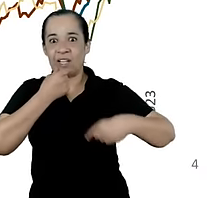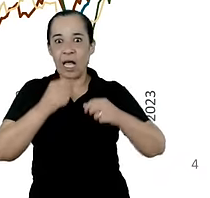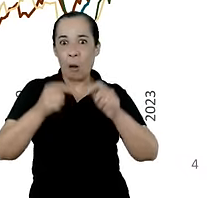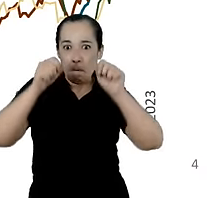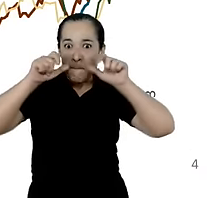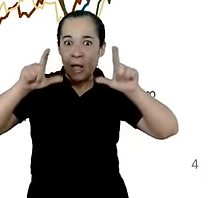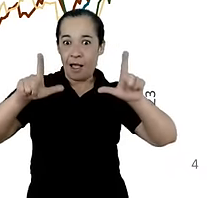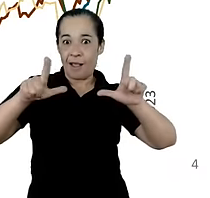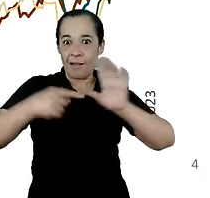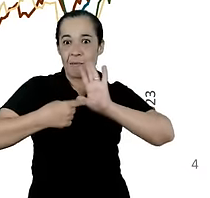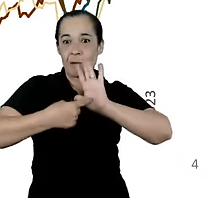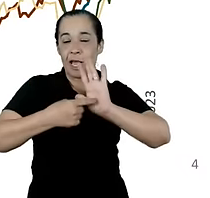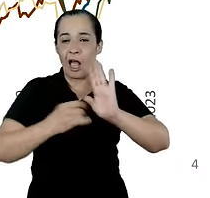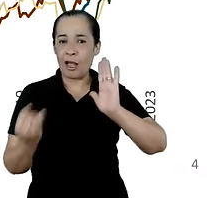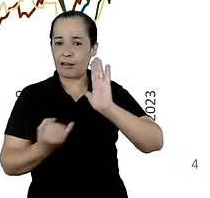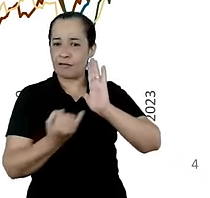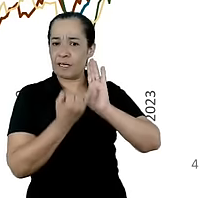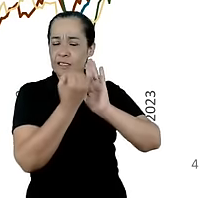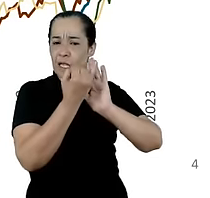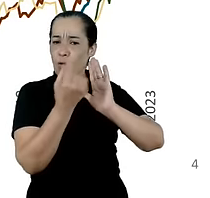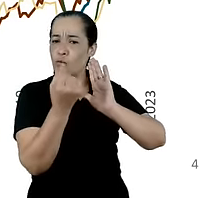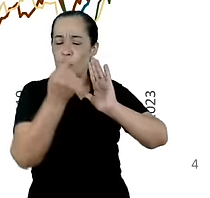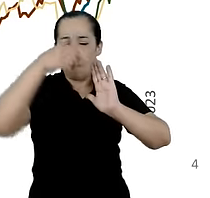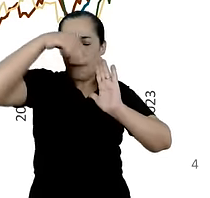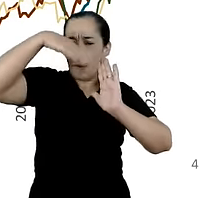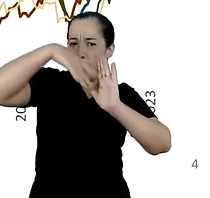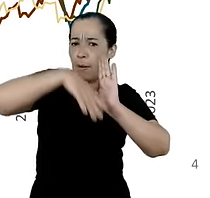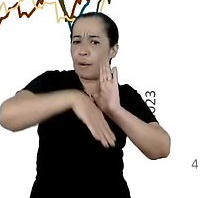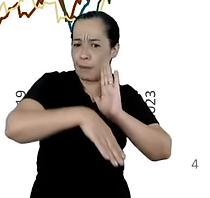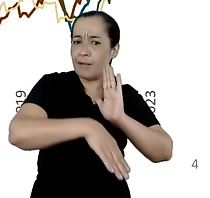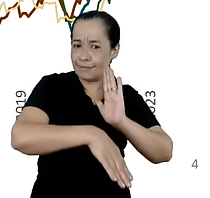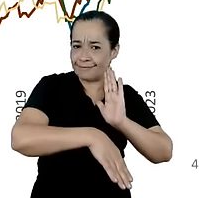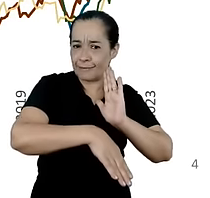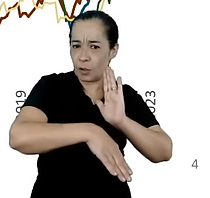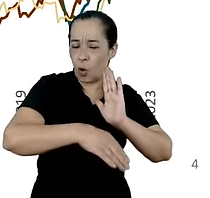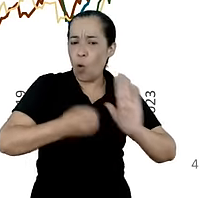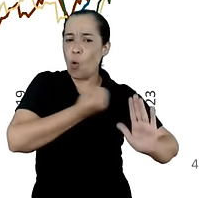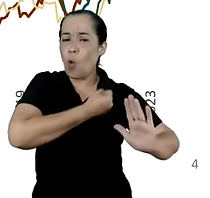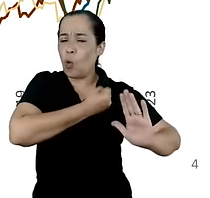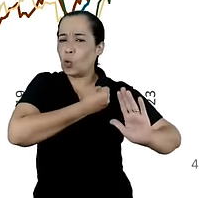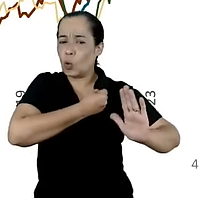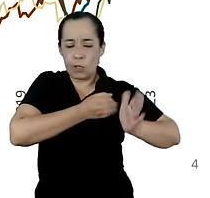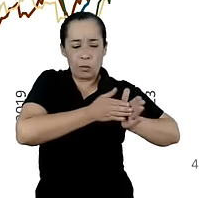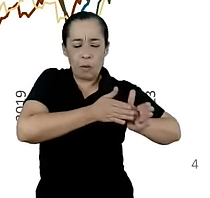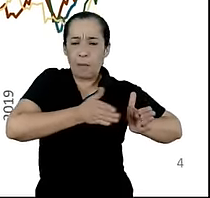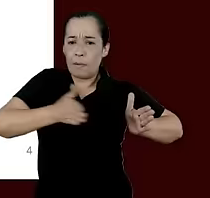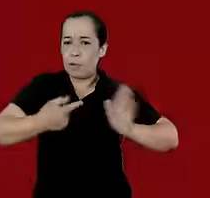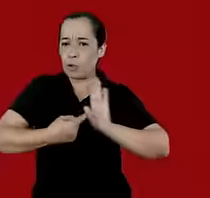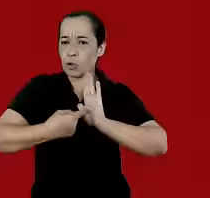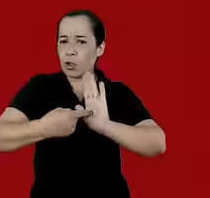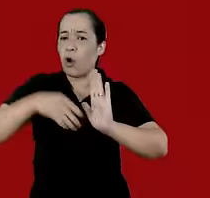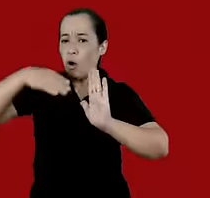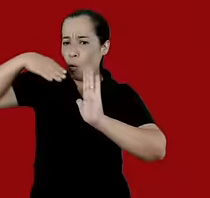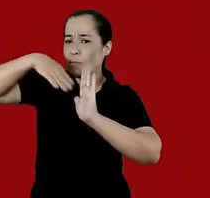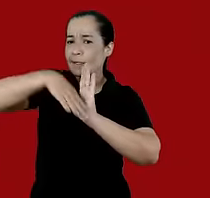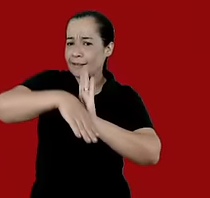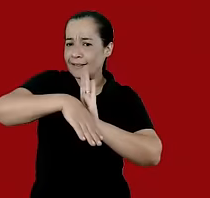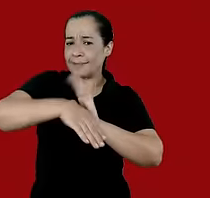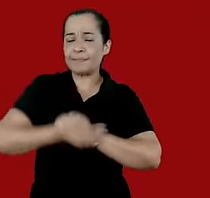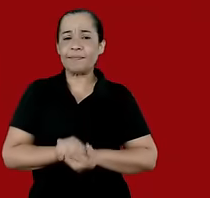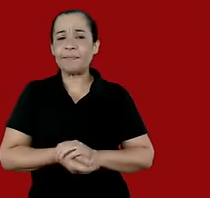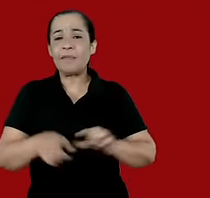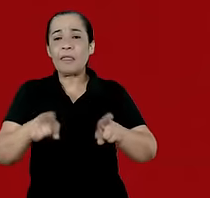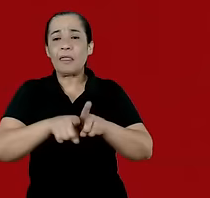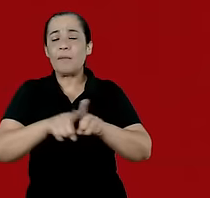alta com processo de desinflação que os últimos números eh mostrou uma queda menos acentuada a gente vê eh a